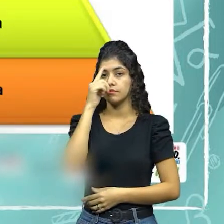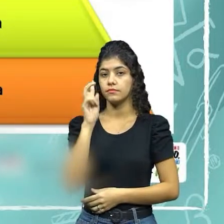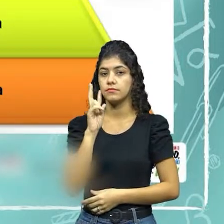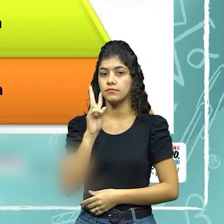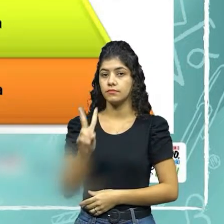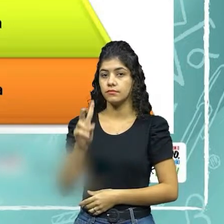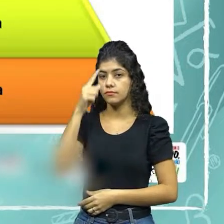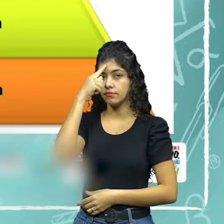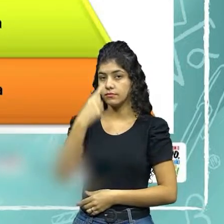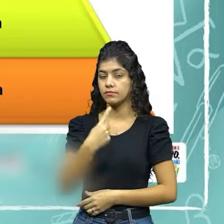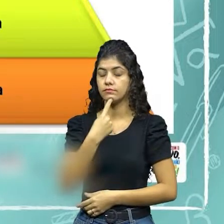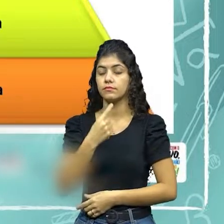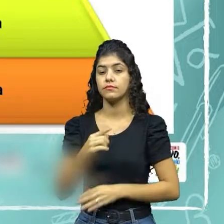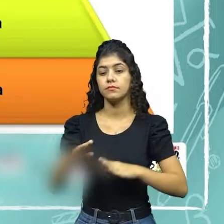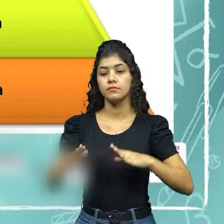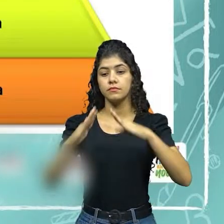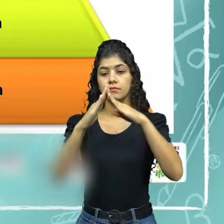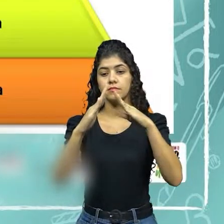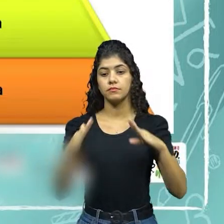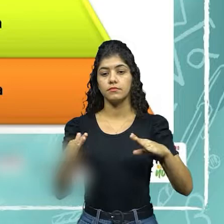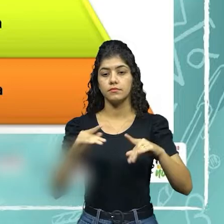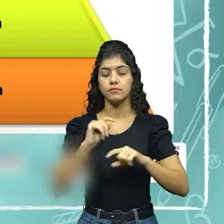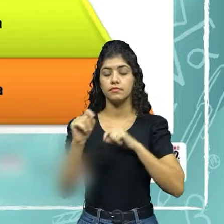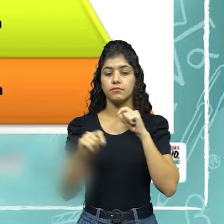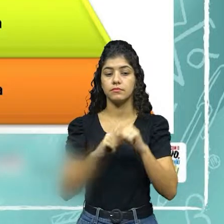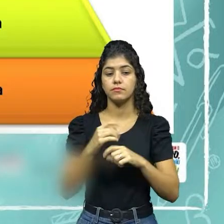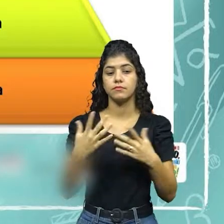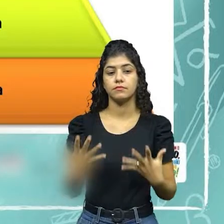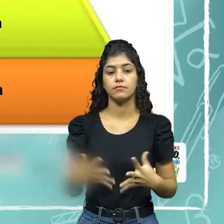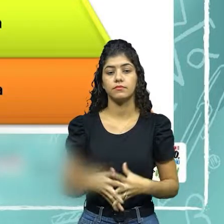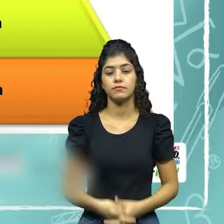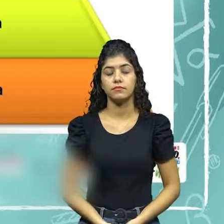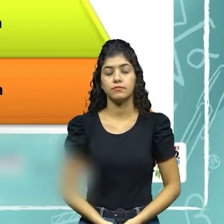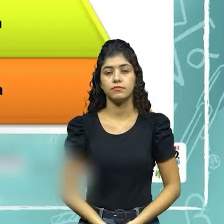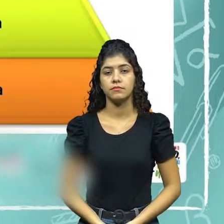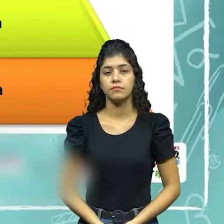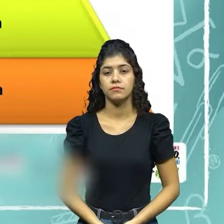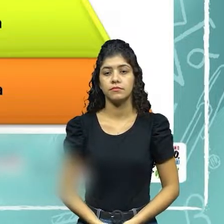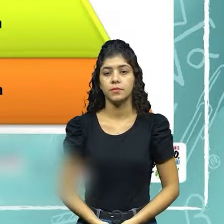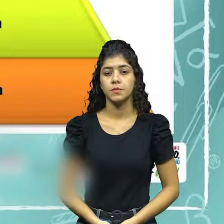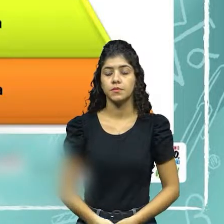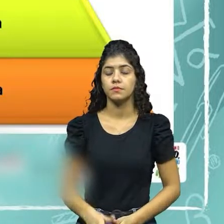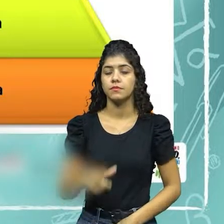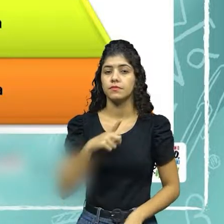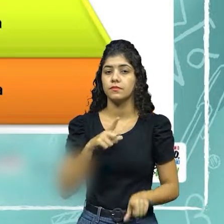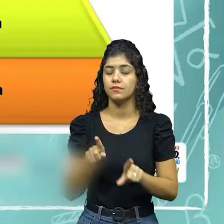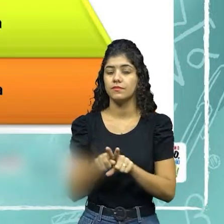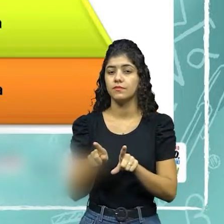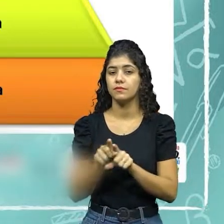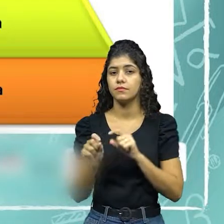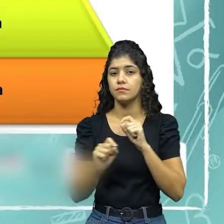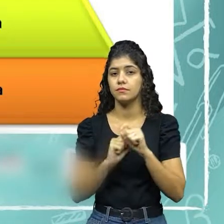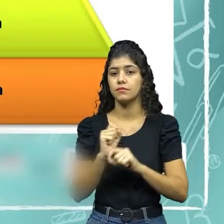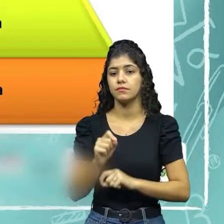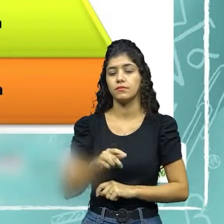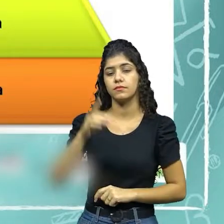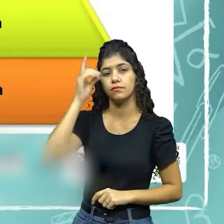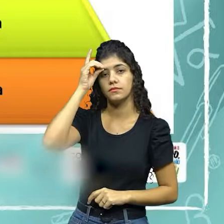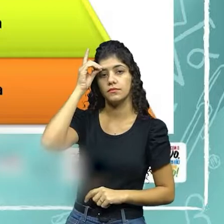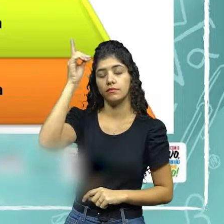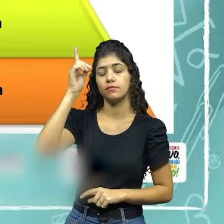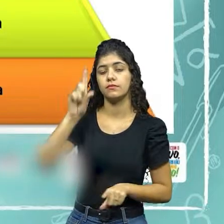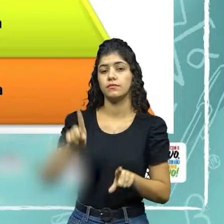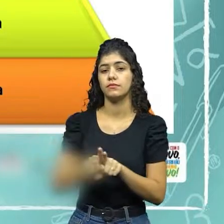essa pirâmide, nós chamamos de pirâmide Maslow, tá bom? Que vê essa ideia dos